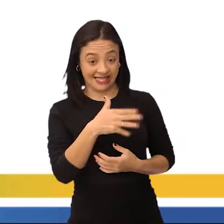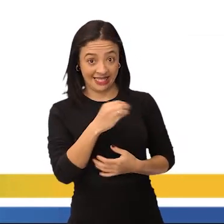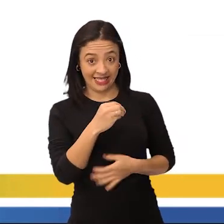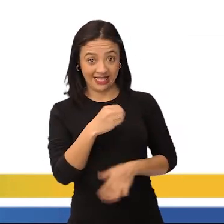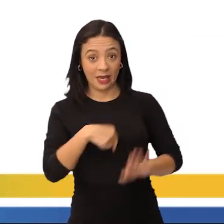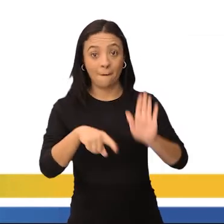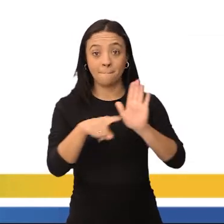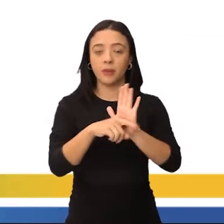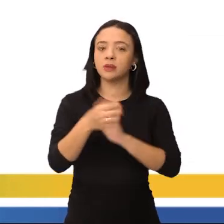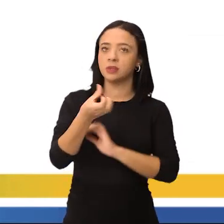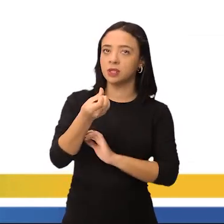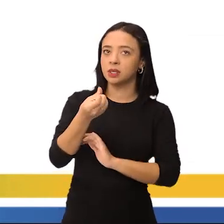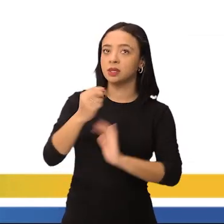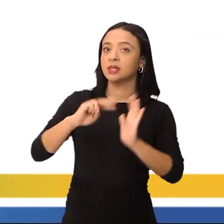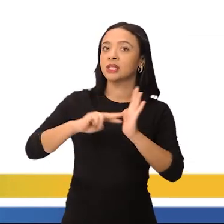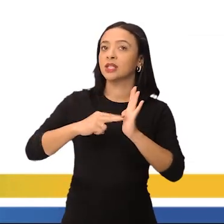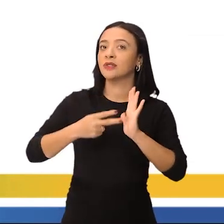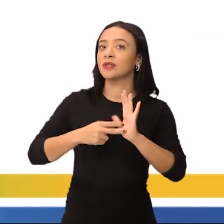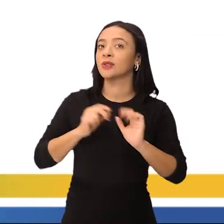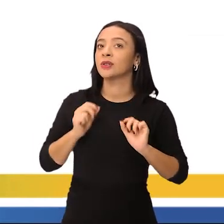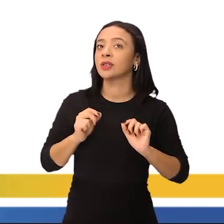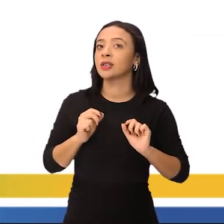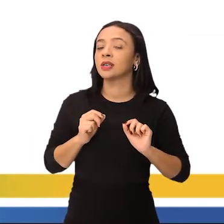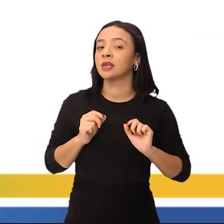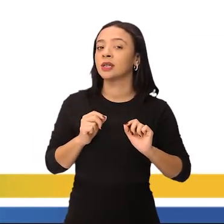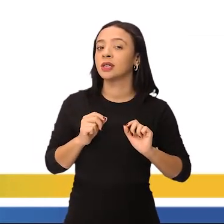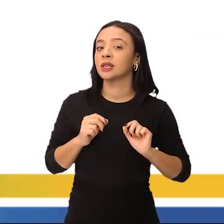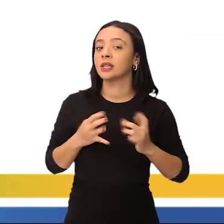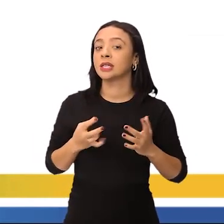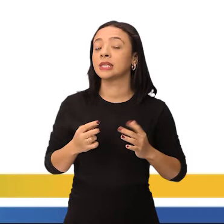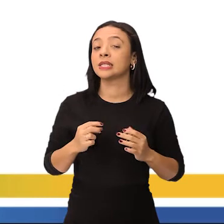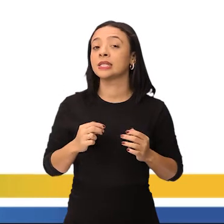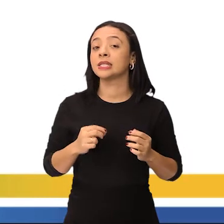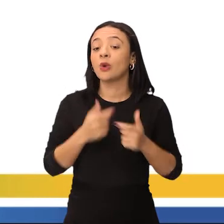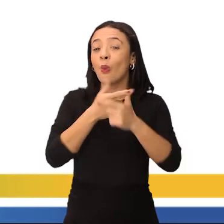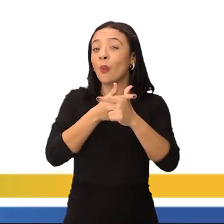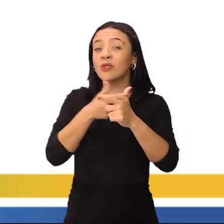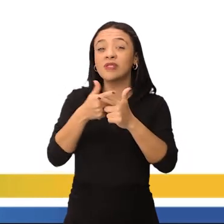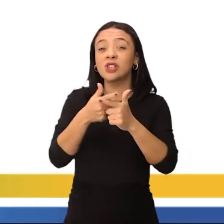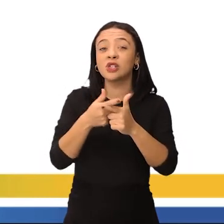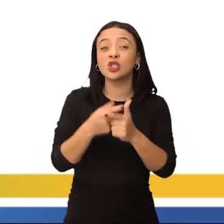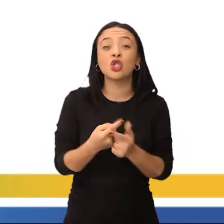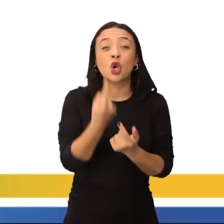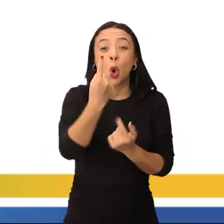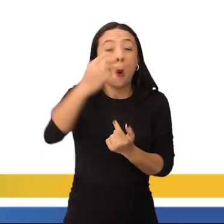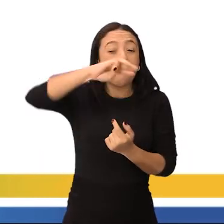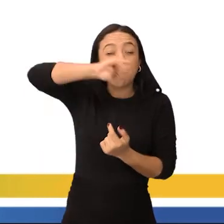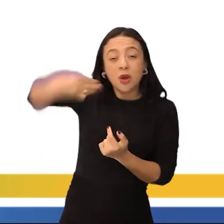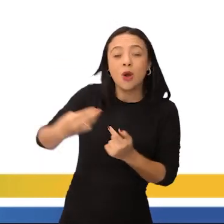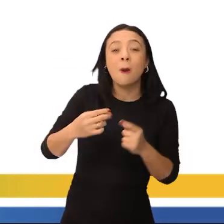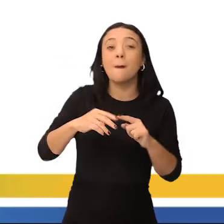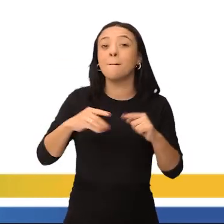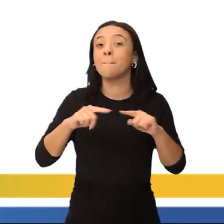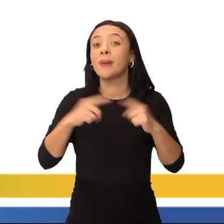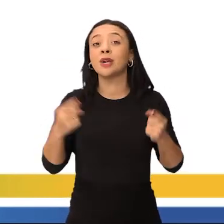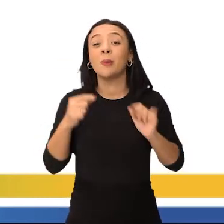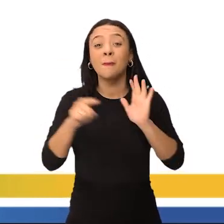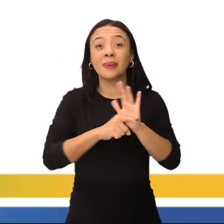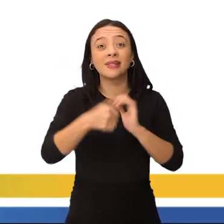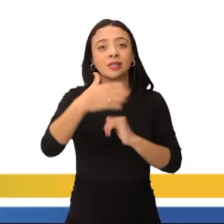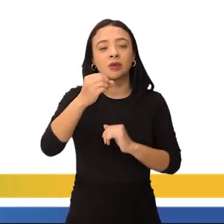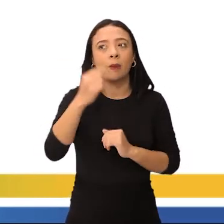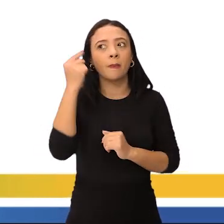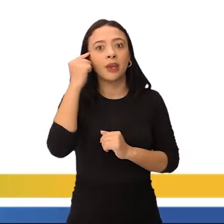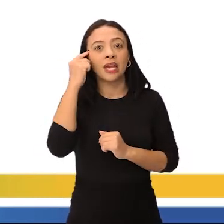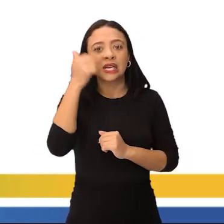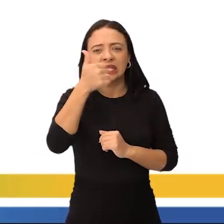a menos 6 seria 10 desculpa seria uma divisão aí por um milhão mas apenas 19 que só você pega